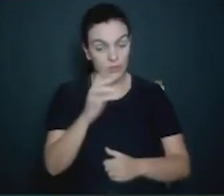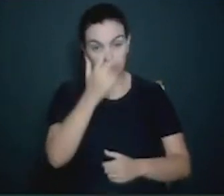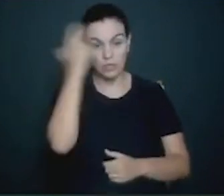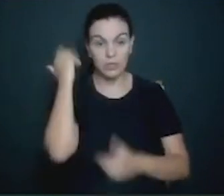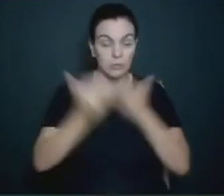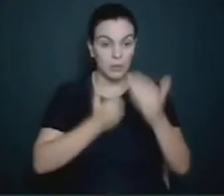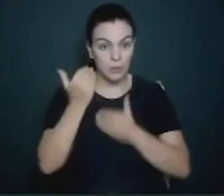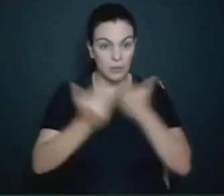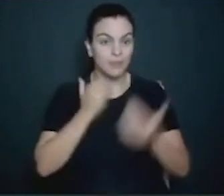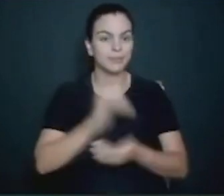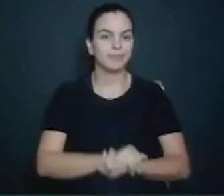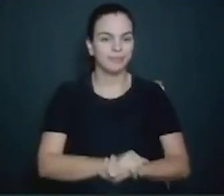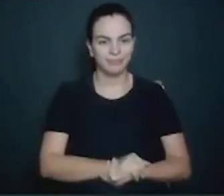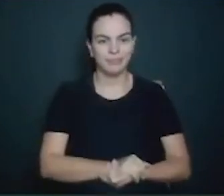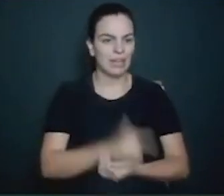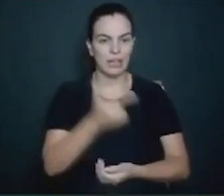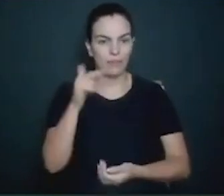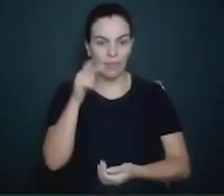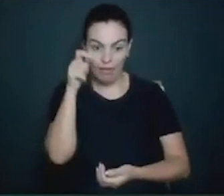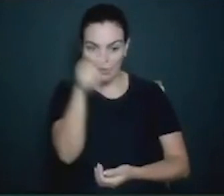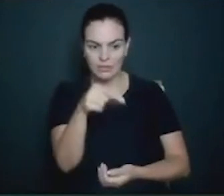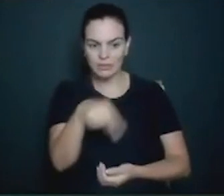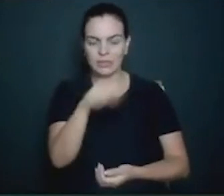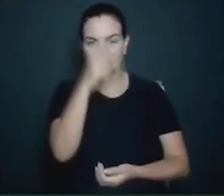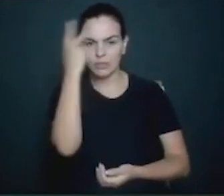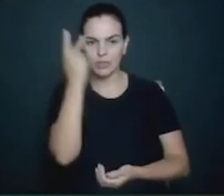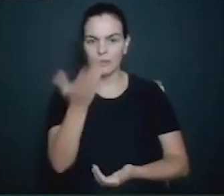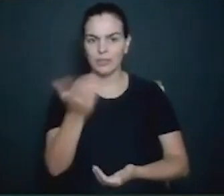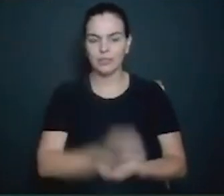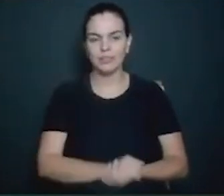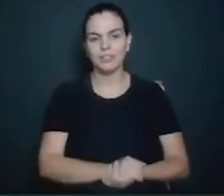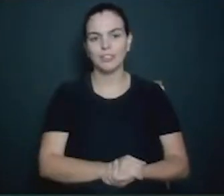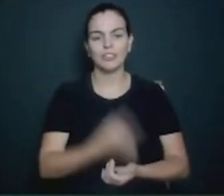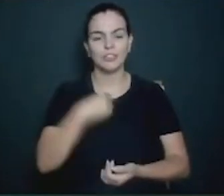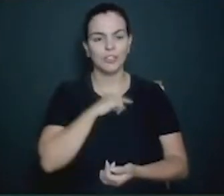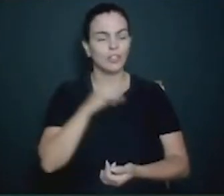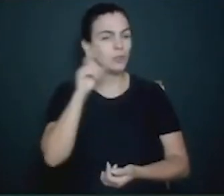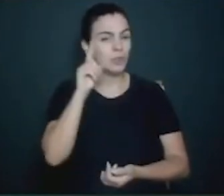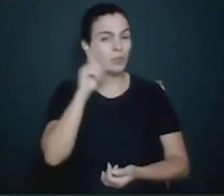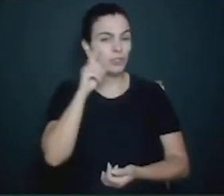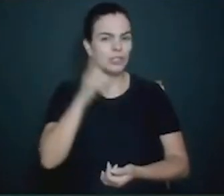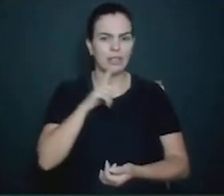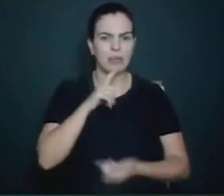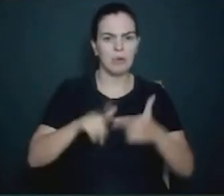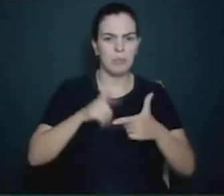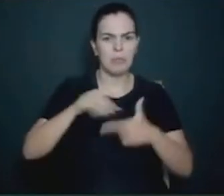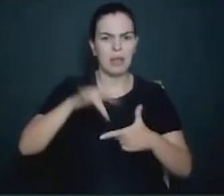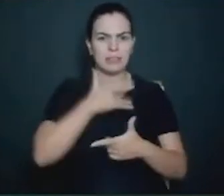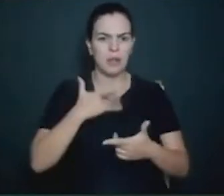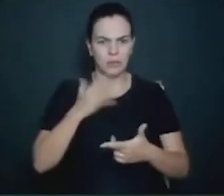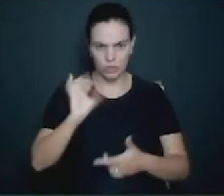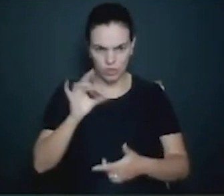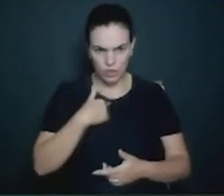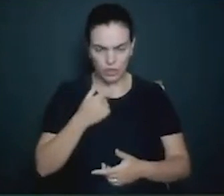desassistidas. Desassistidas. Todos nós aqui recebemos demanda de saúde ou não? Só eu? Claro que não, todos os senhores.